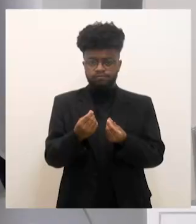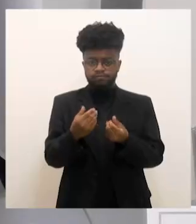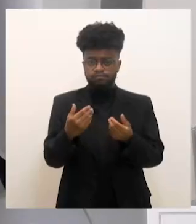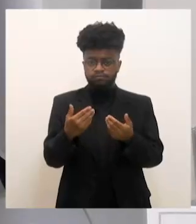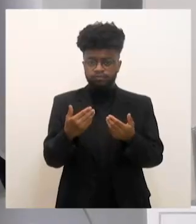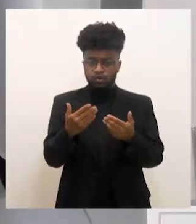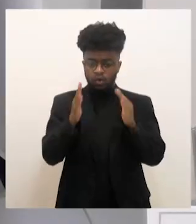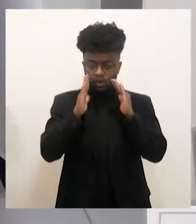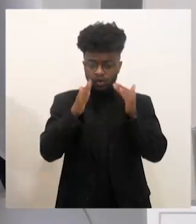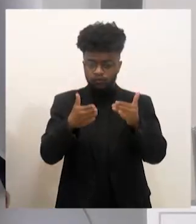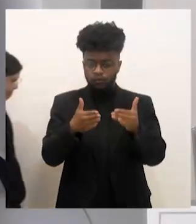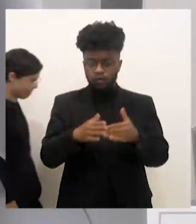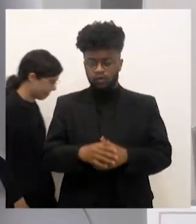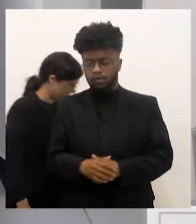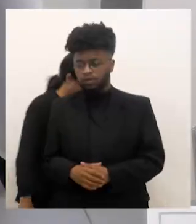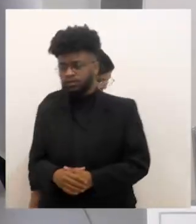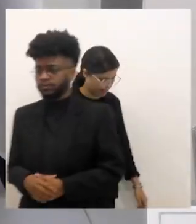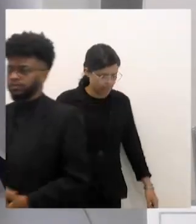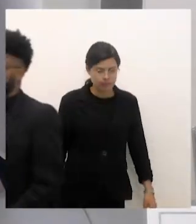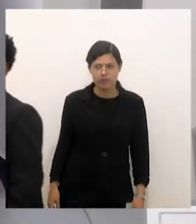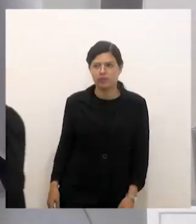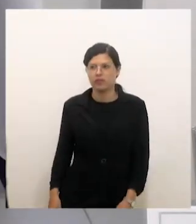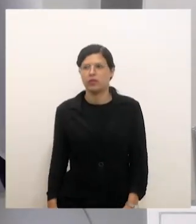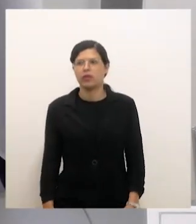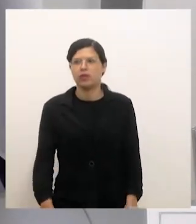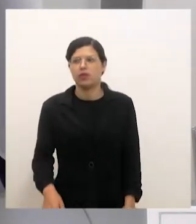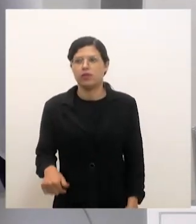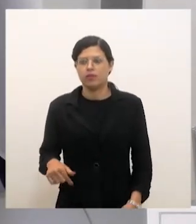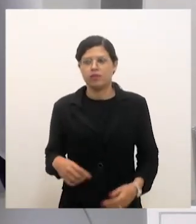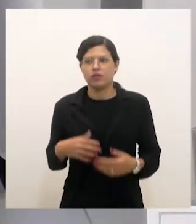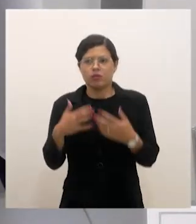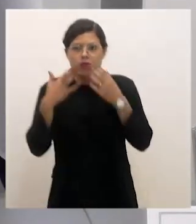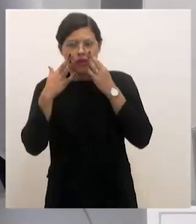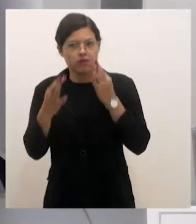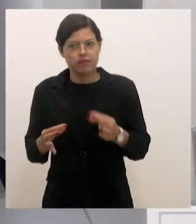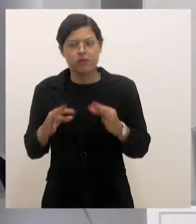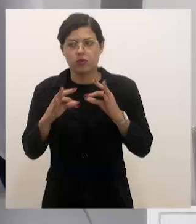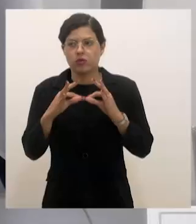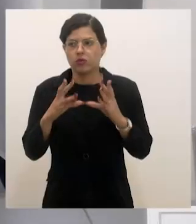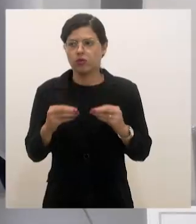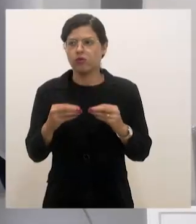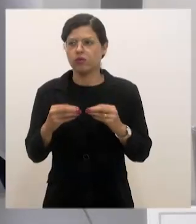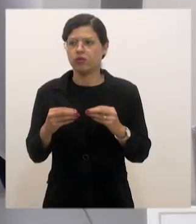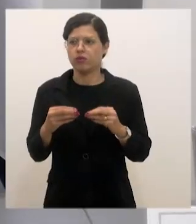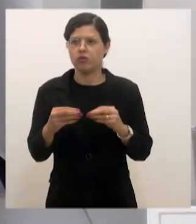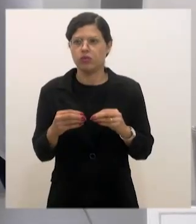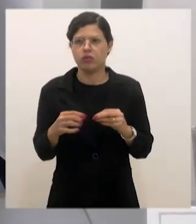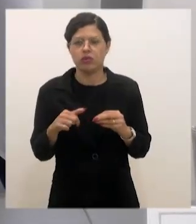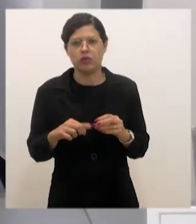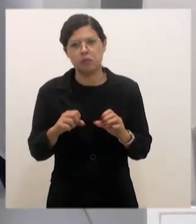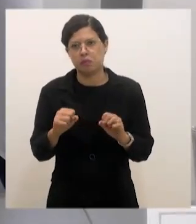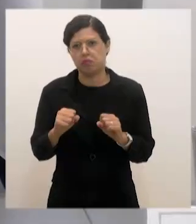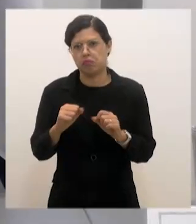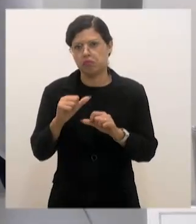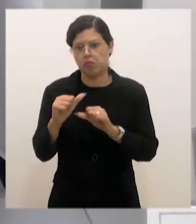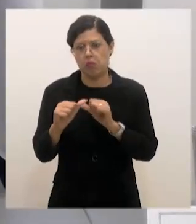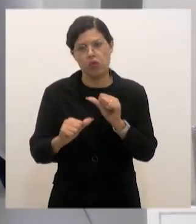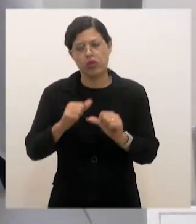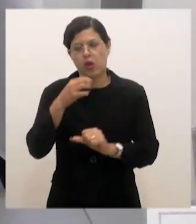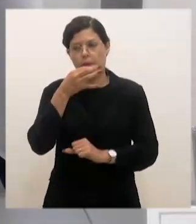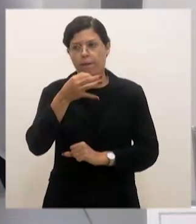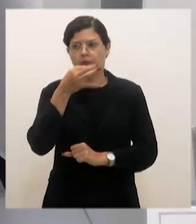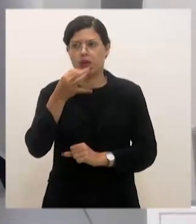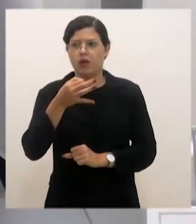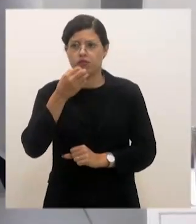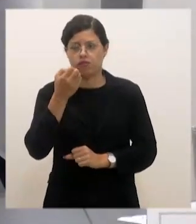entusiasta quanto mais ali de tudo que a gente possa instigar as cortes superiores a mudarem a sua opinião, considero que seja